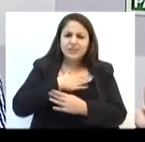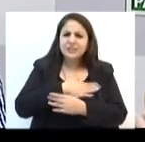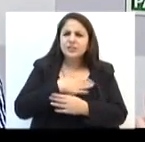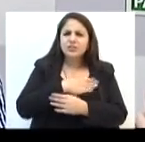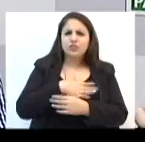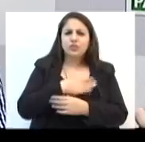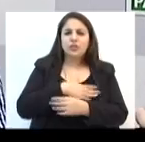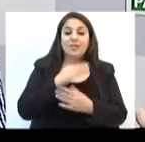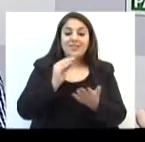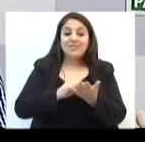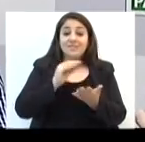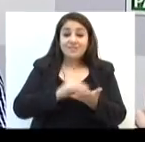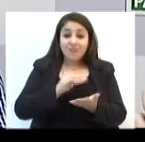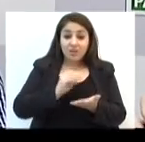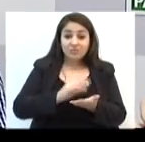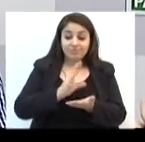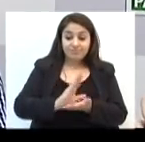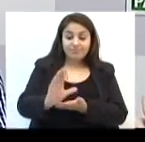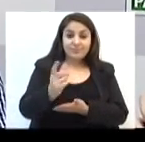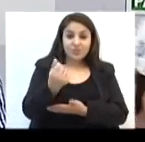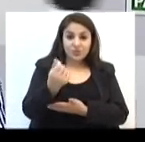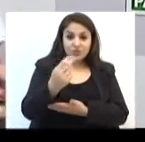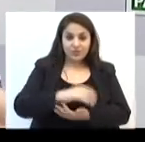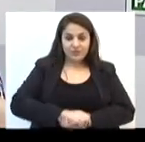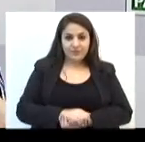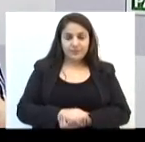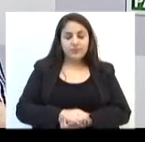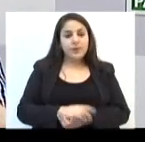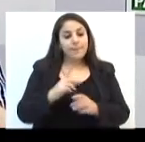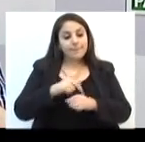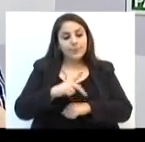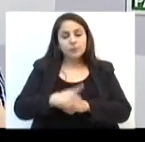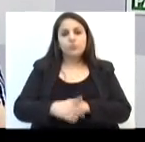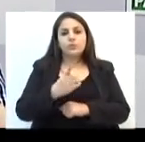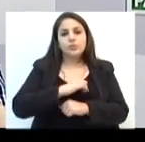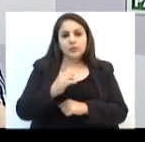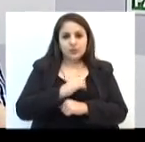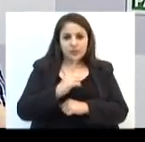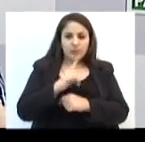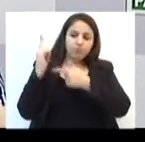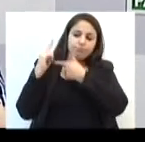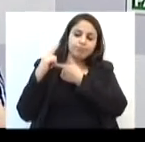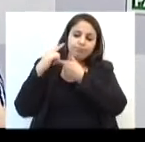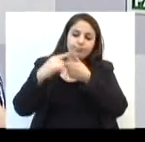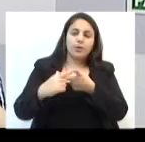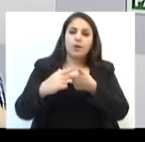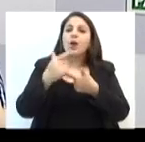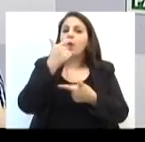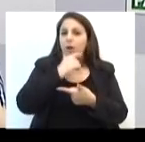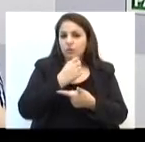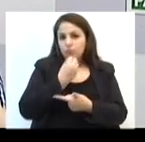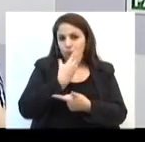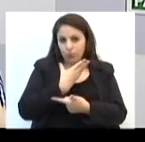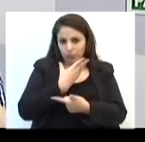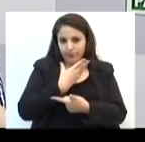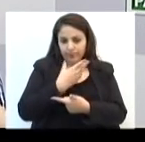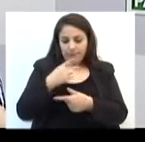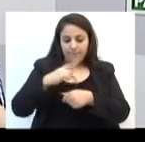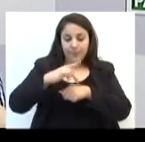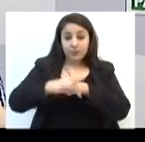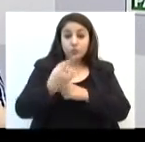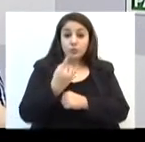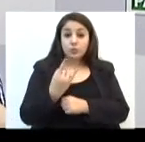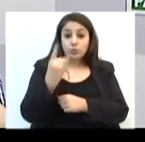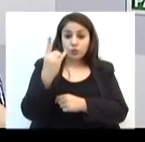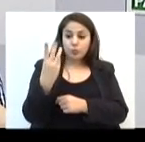já sentiu os efeitos dessa falta de recurso? Olha, Passo Fundo tem uma tradição que é muito positiva, né? Passo Fundo,